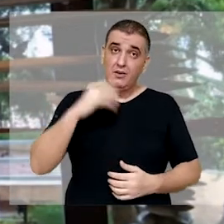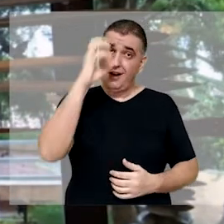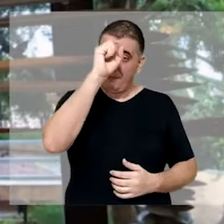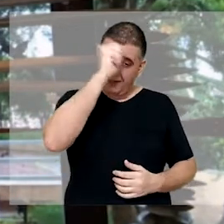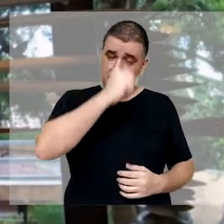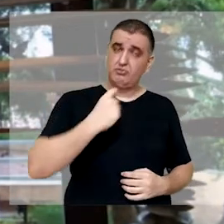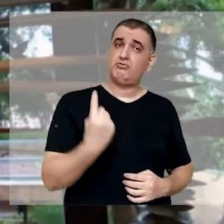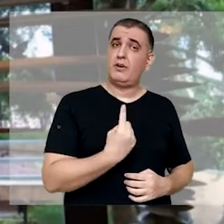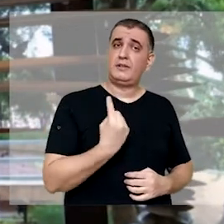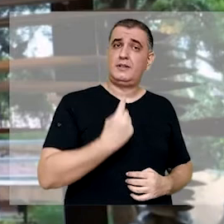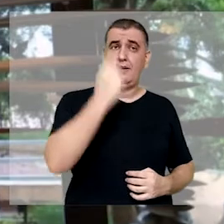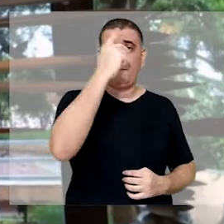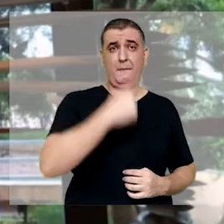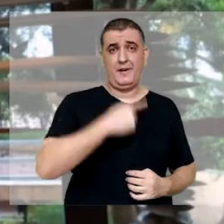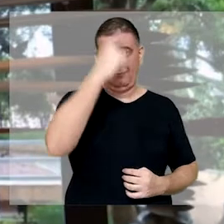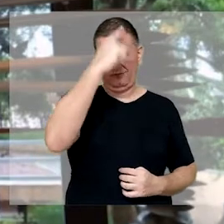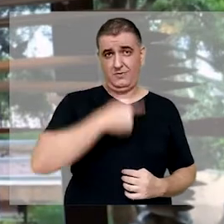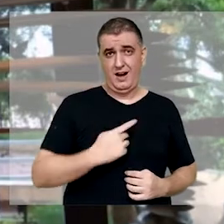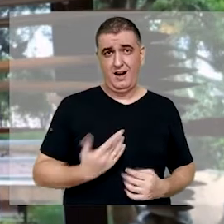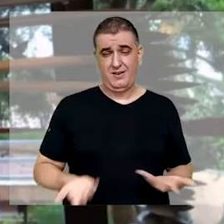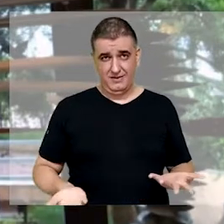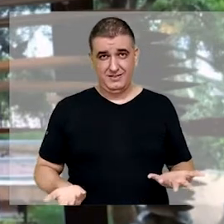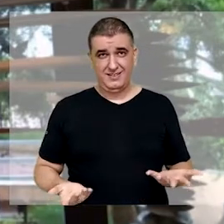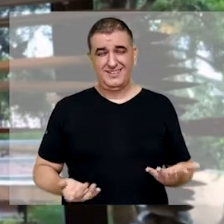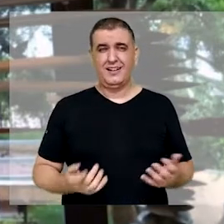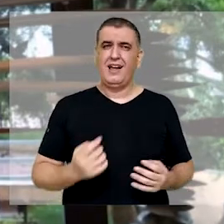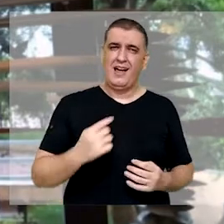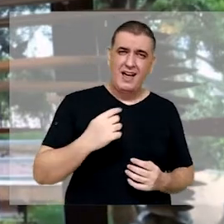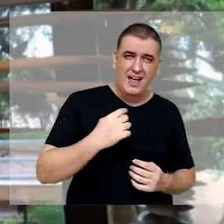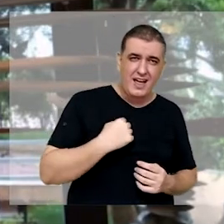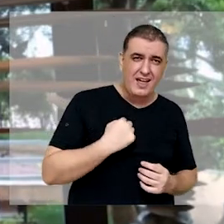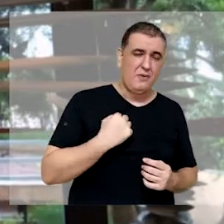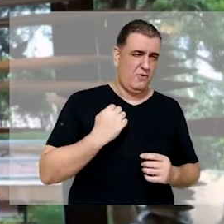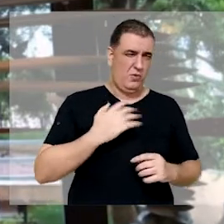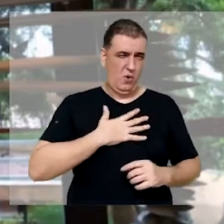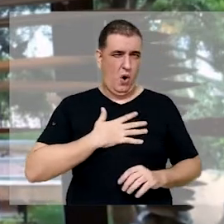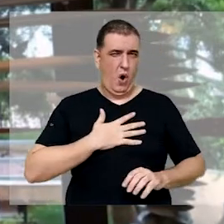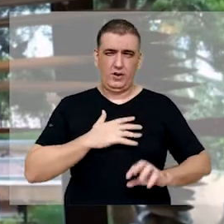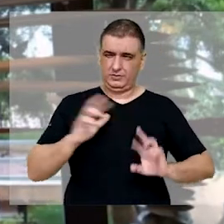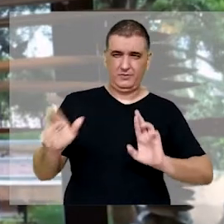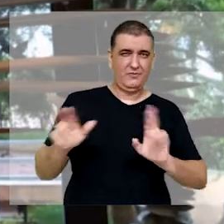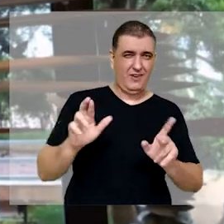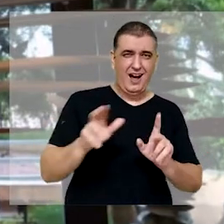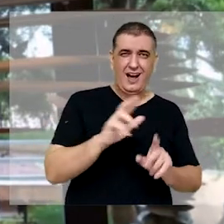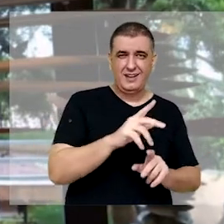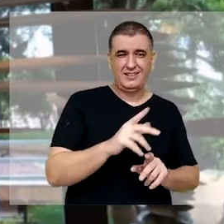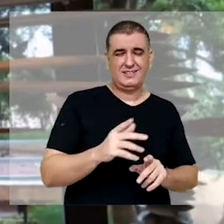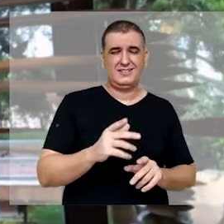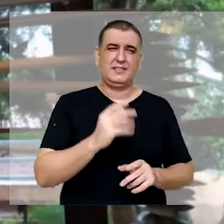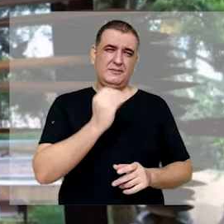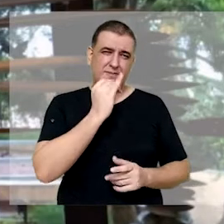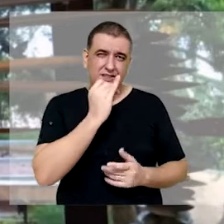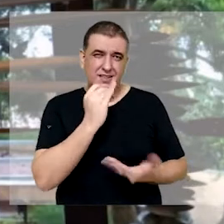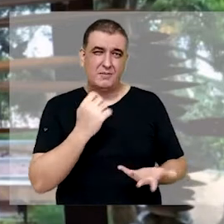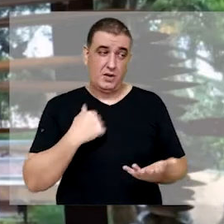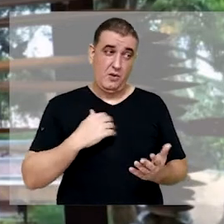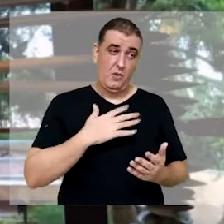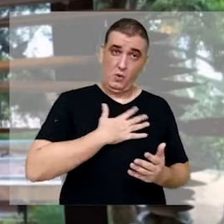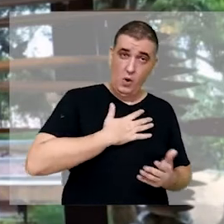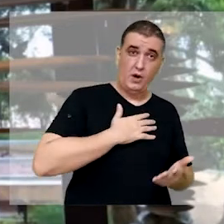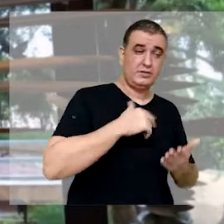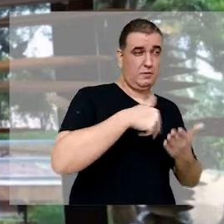meio autodidata em cerâmica, mas as coisas se falam, eu sou pluralista, múltipla, ou seja,